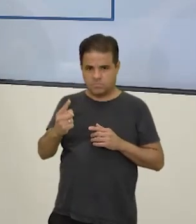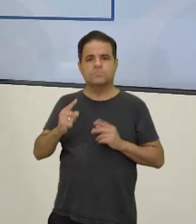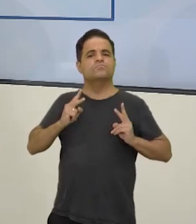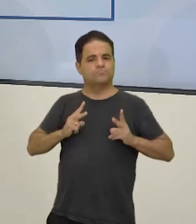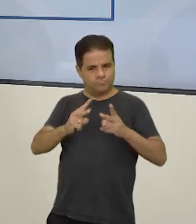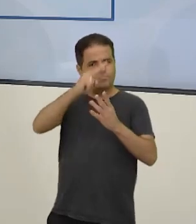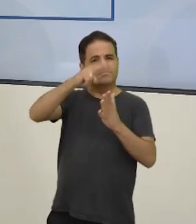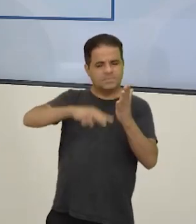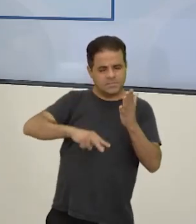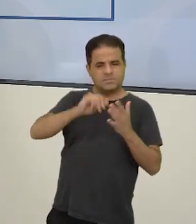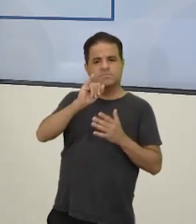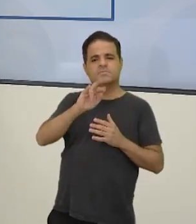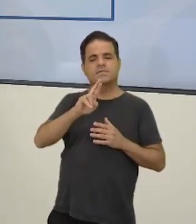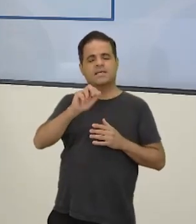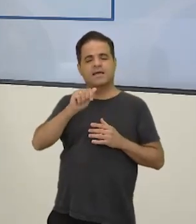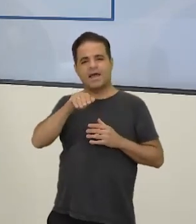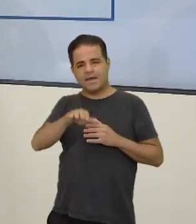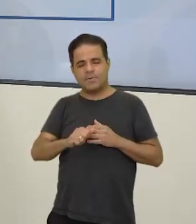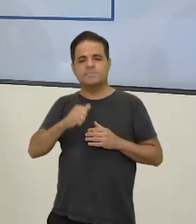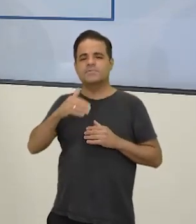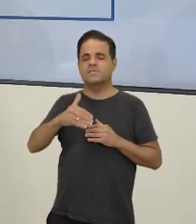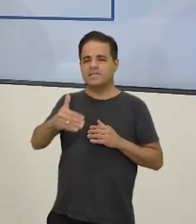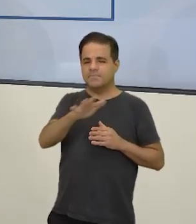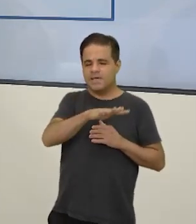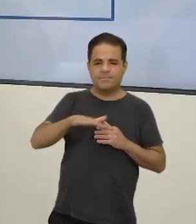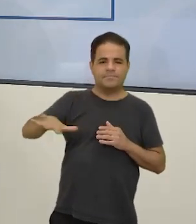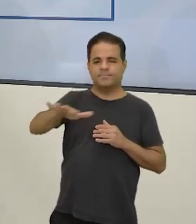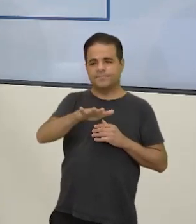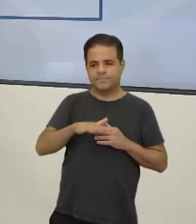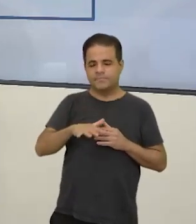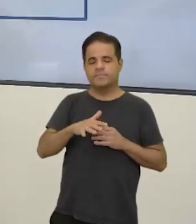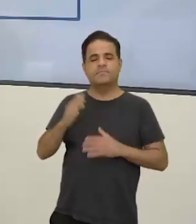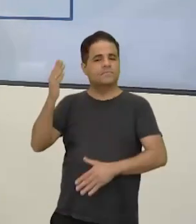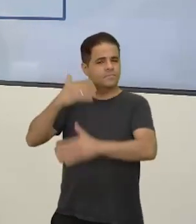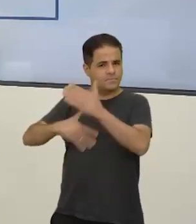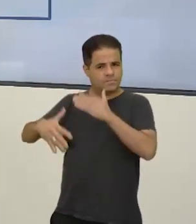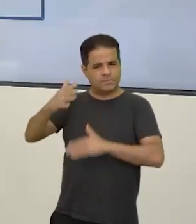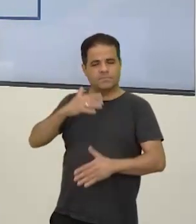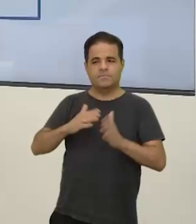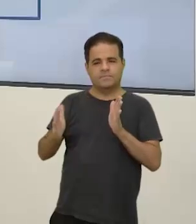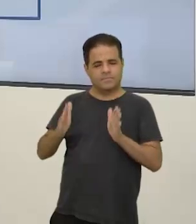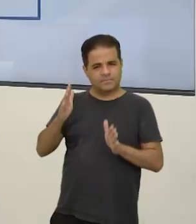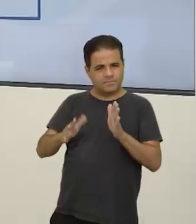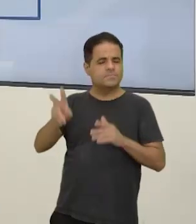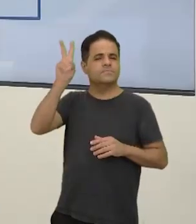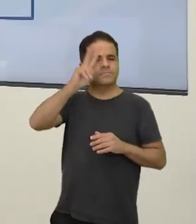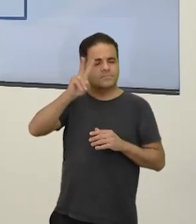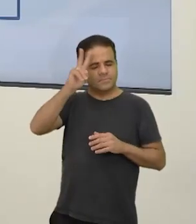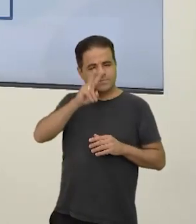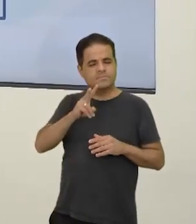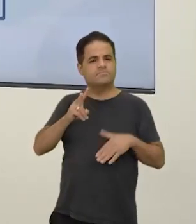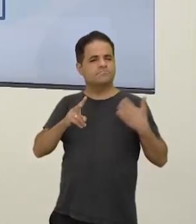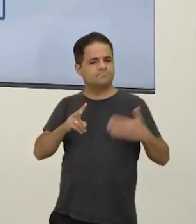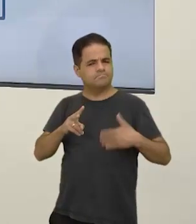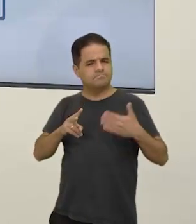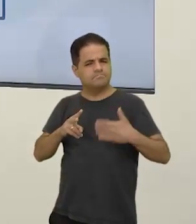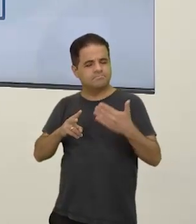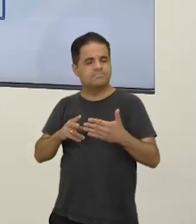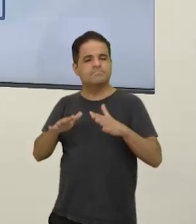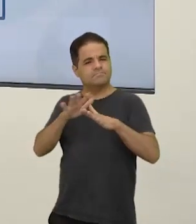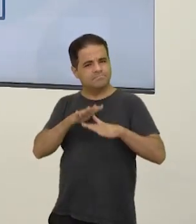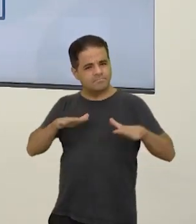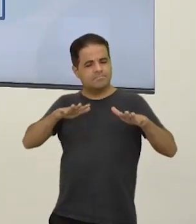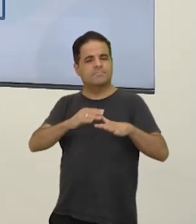se lê Iracema, então se lê de outra forma. A nossa época, o nosso período histórico influencia a nossa leitura. Então